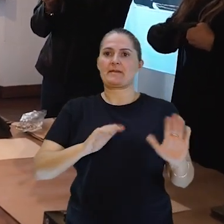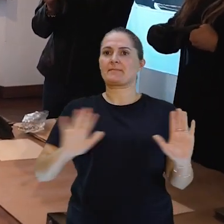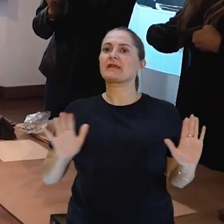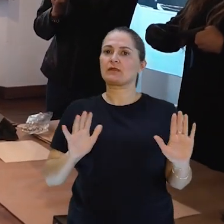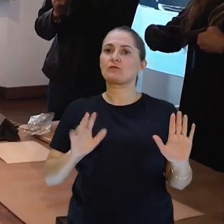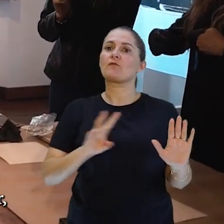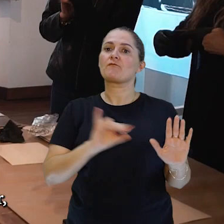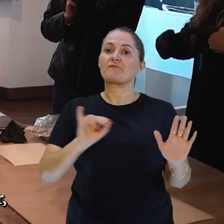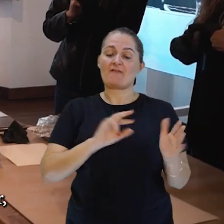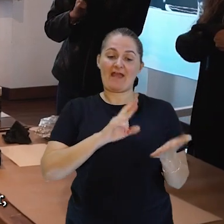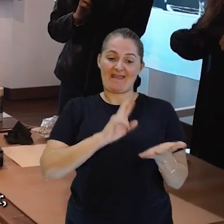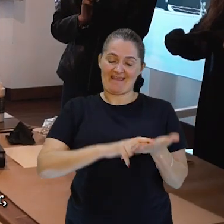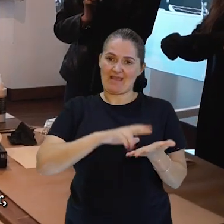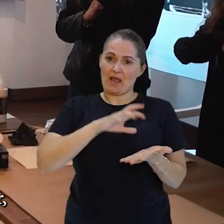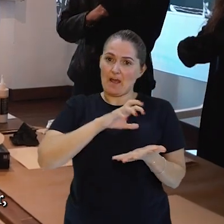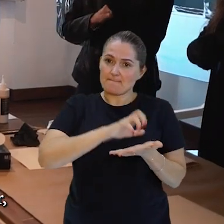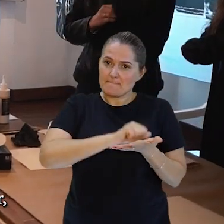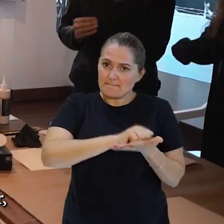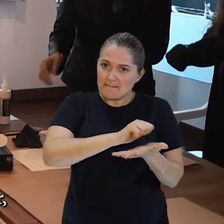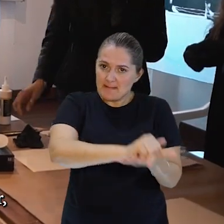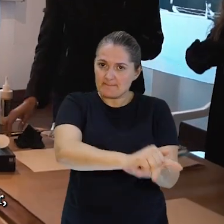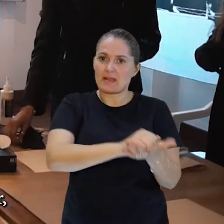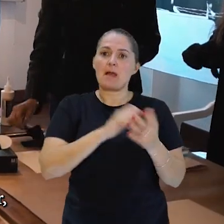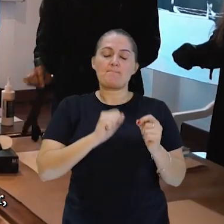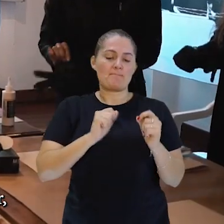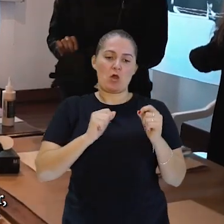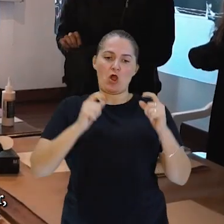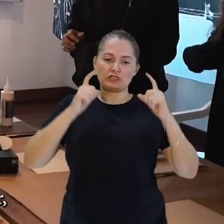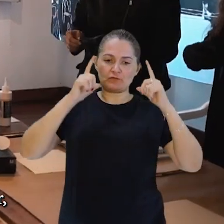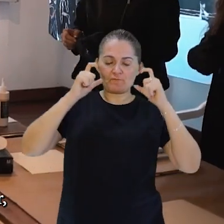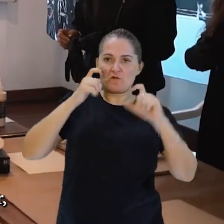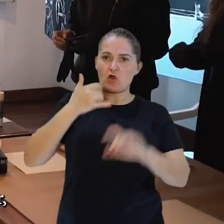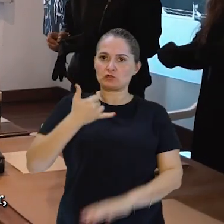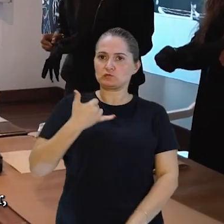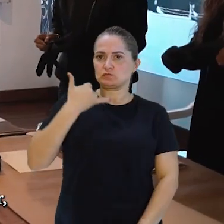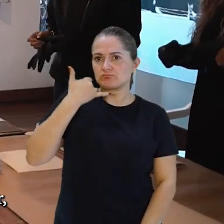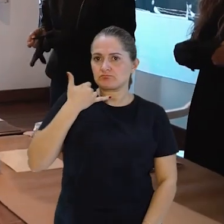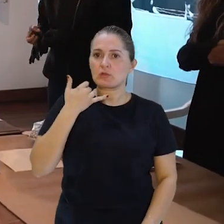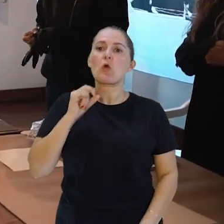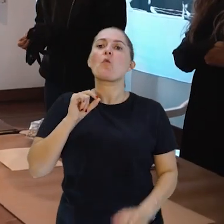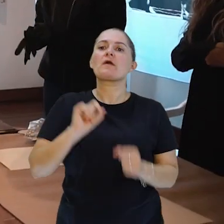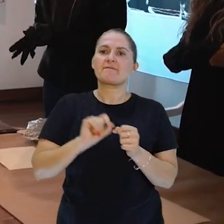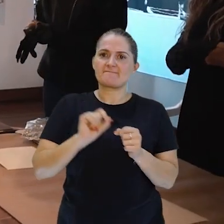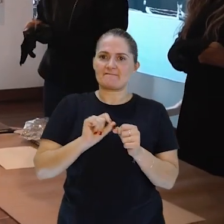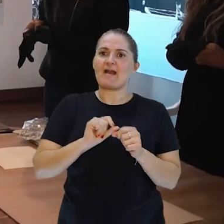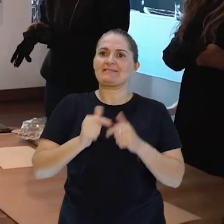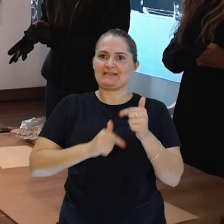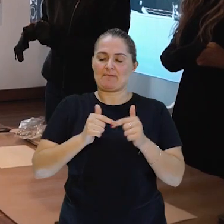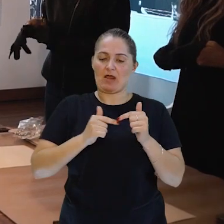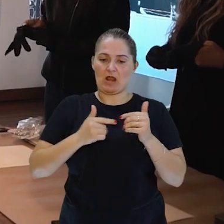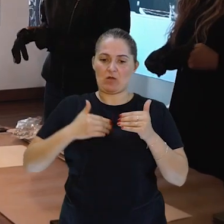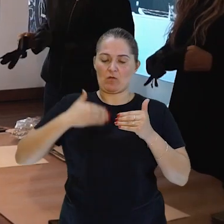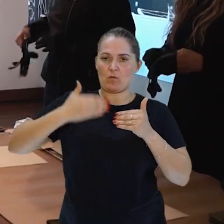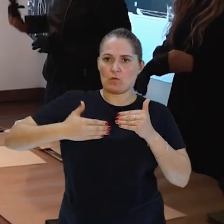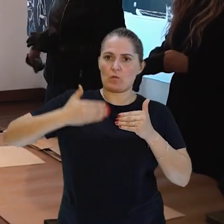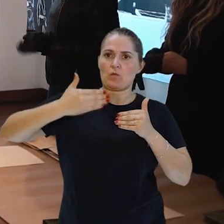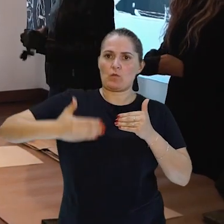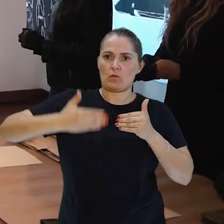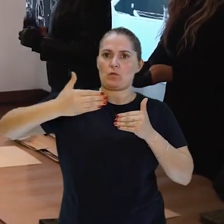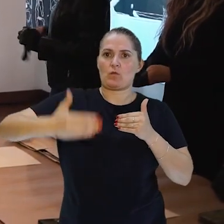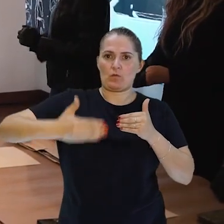documentação. Então a gente registra, nem que seja com a câmera do celular, o que a gente vai